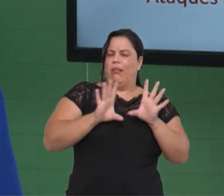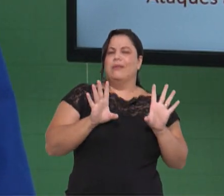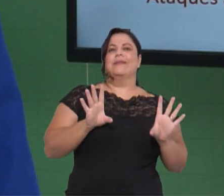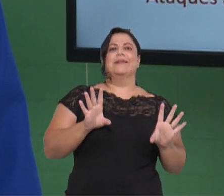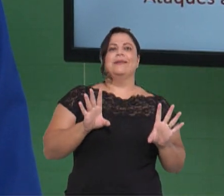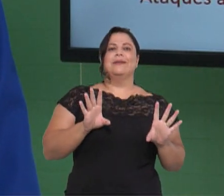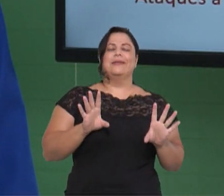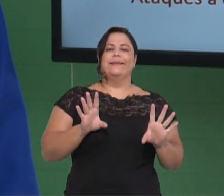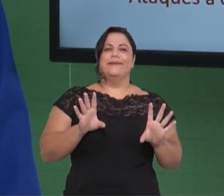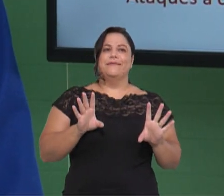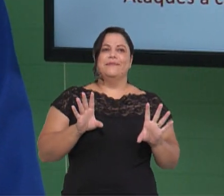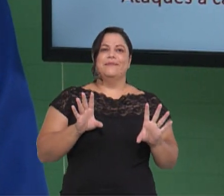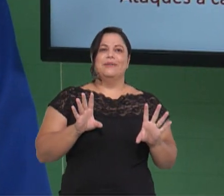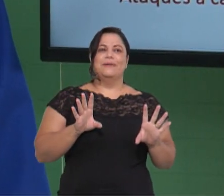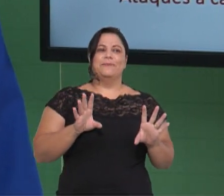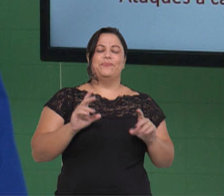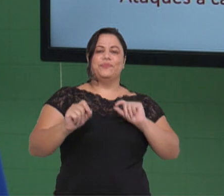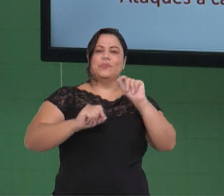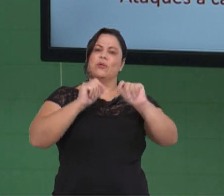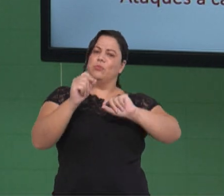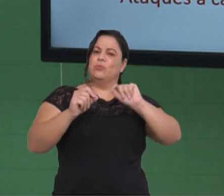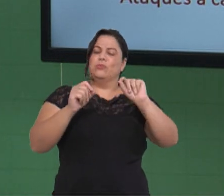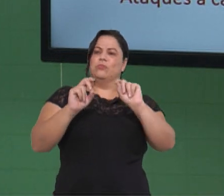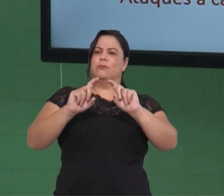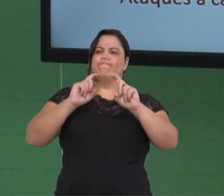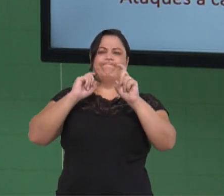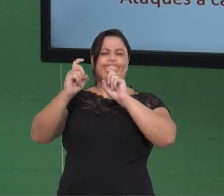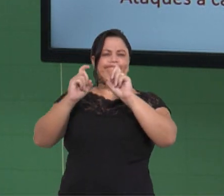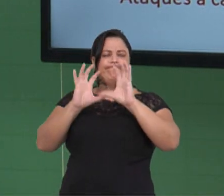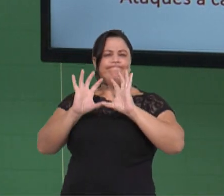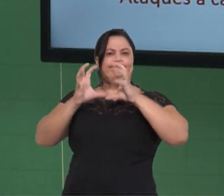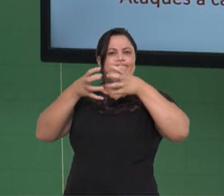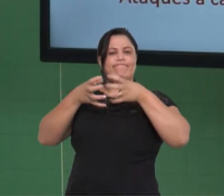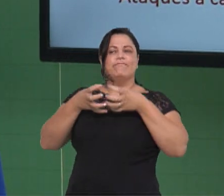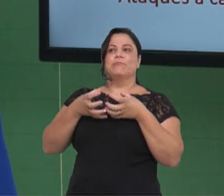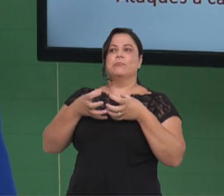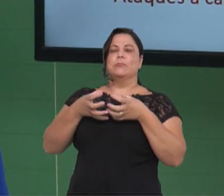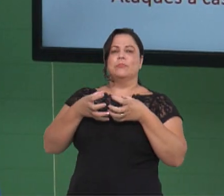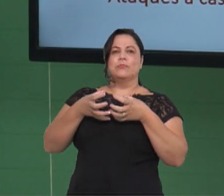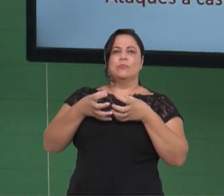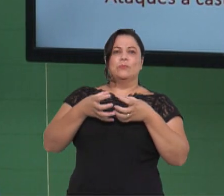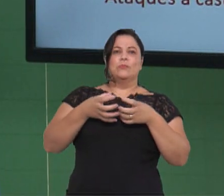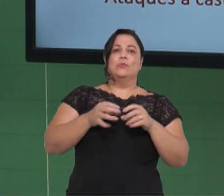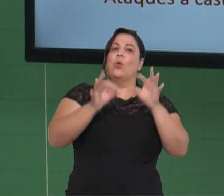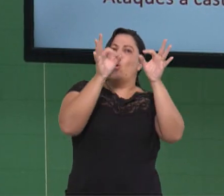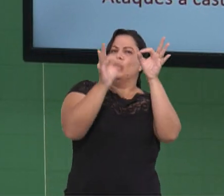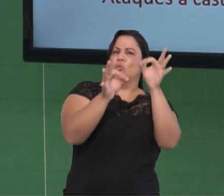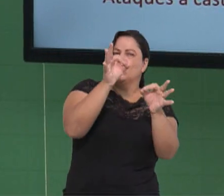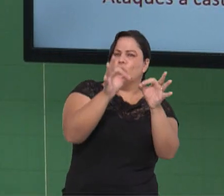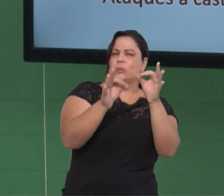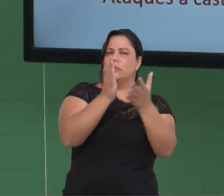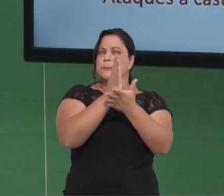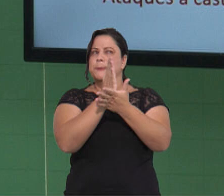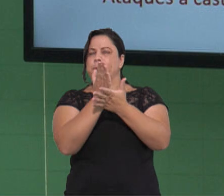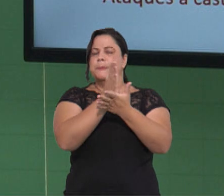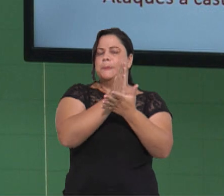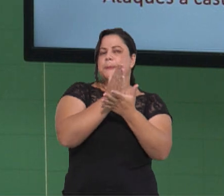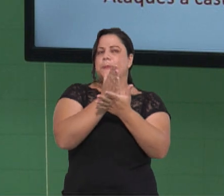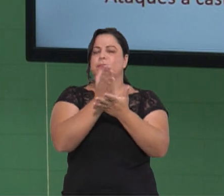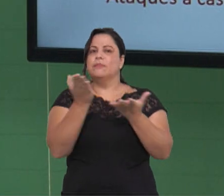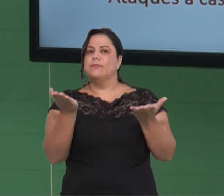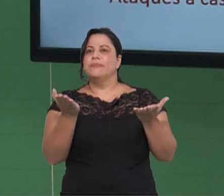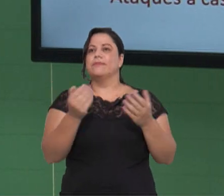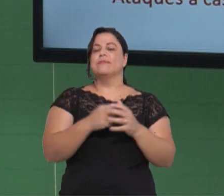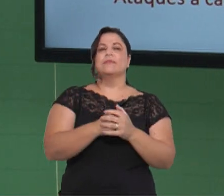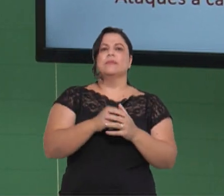uma Assembleia Legislativa, né, e por um judiciário imparcial. Ele não aceitou ser um